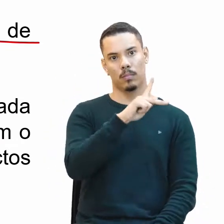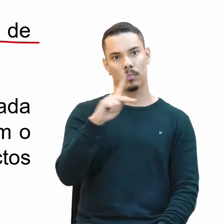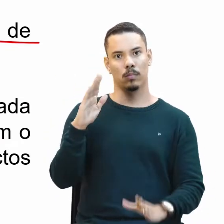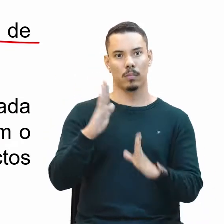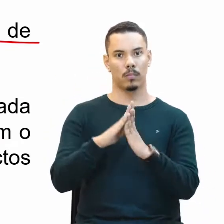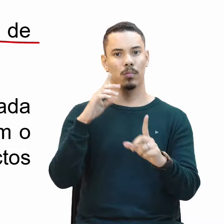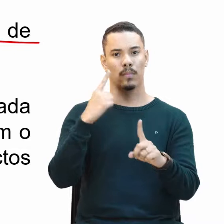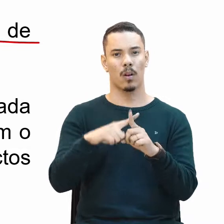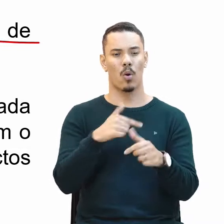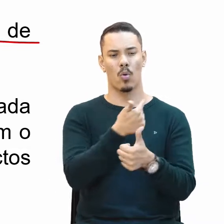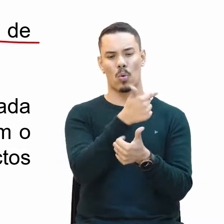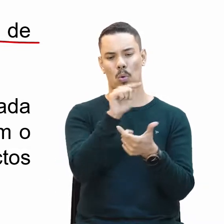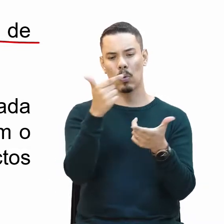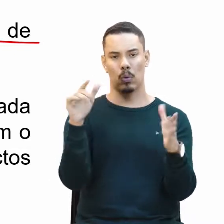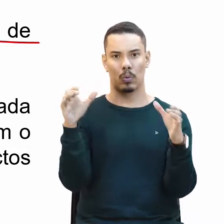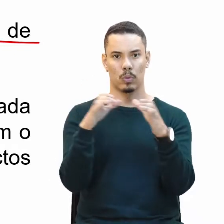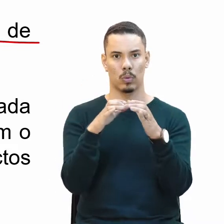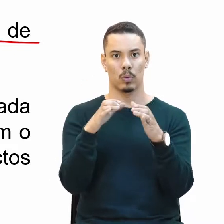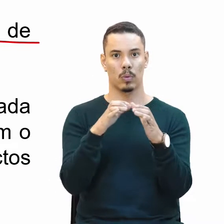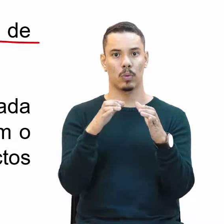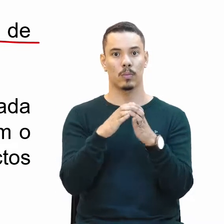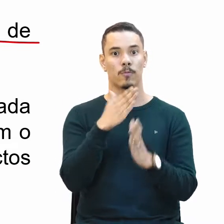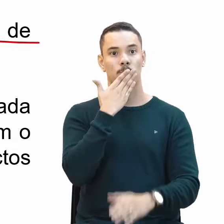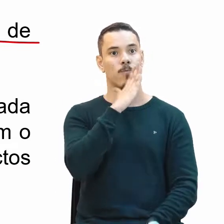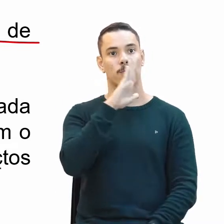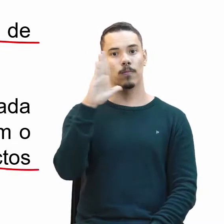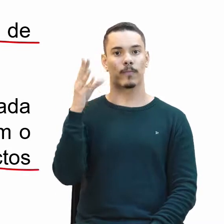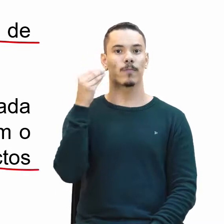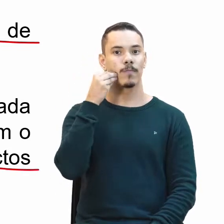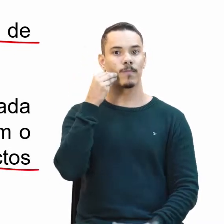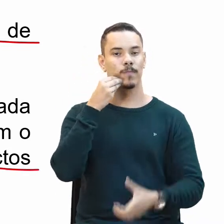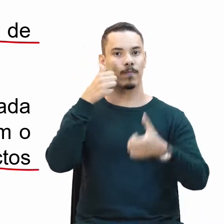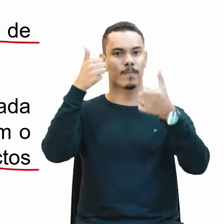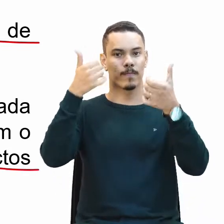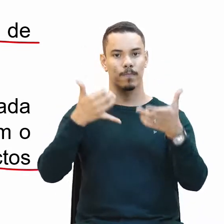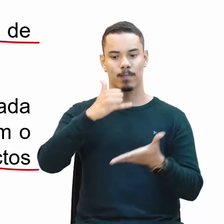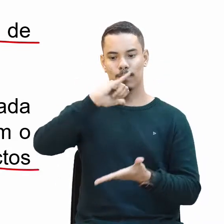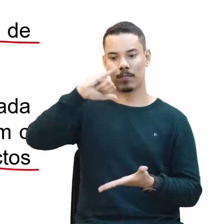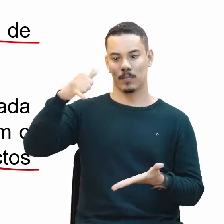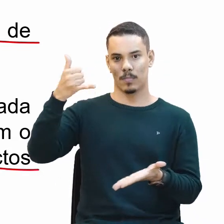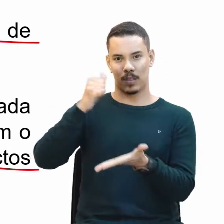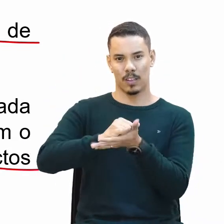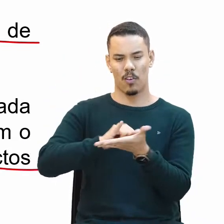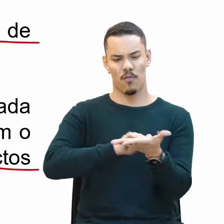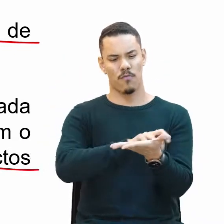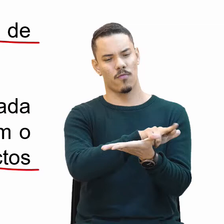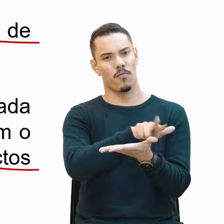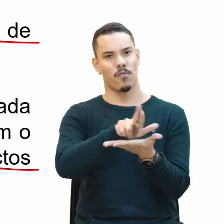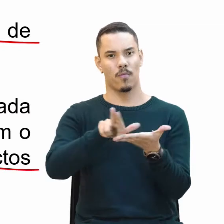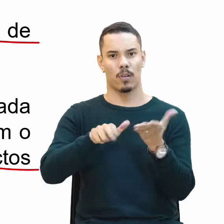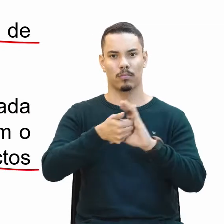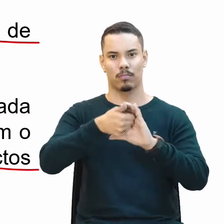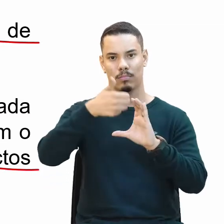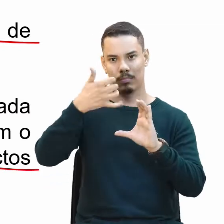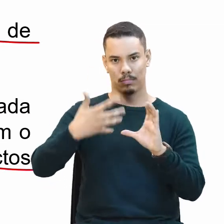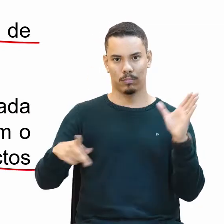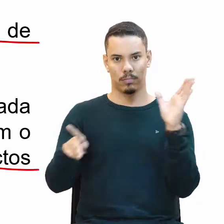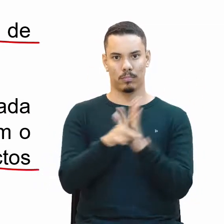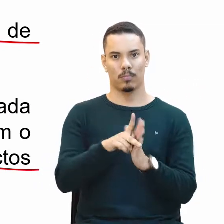eclesiásticos, com o propósito de explicar e justificar diversos aspectos de sua